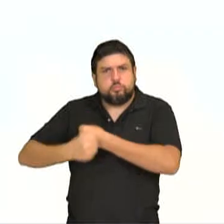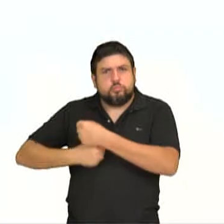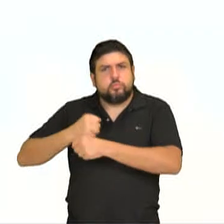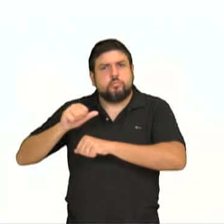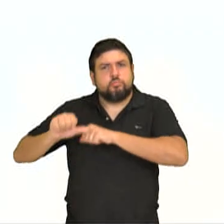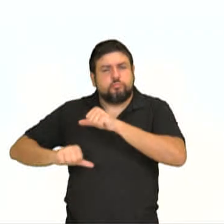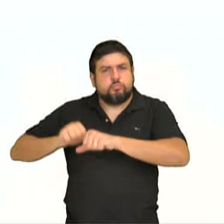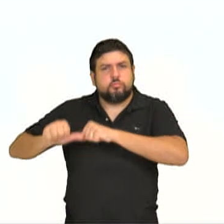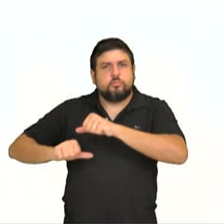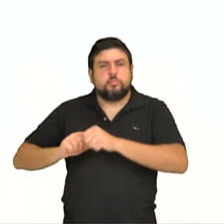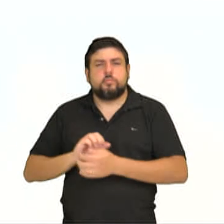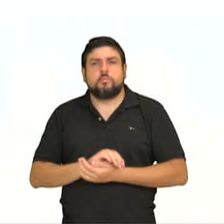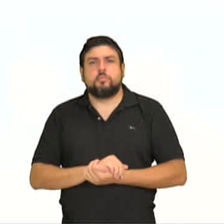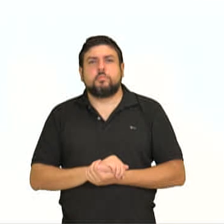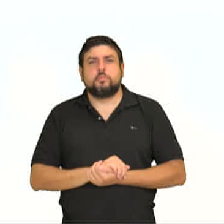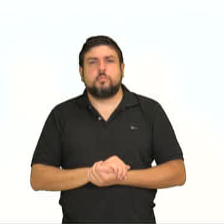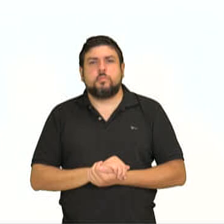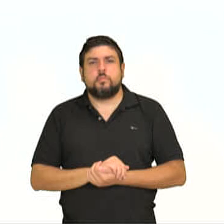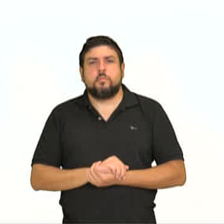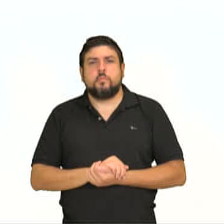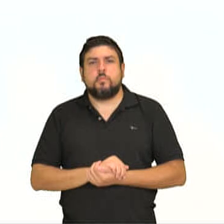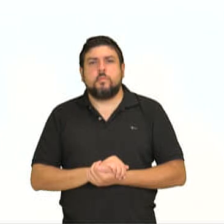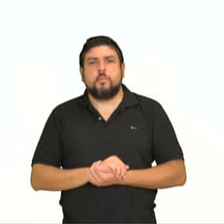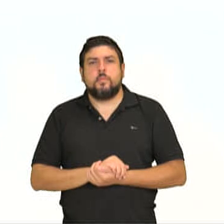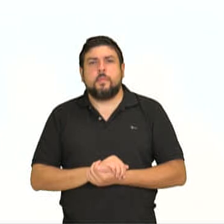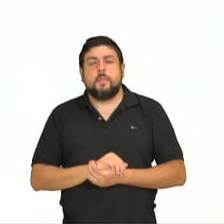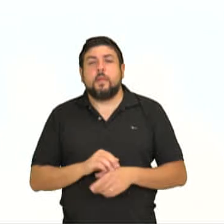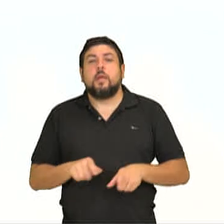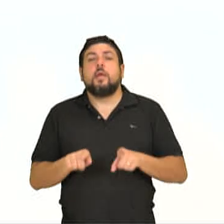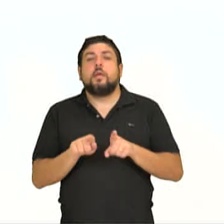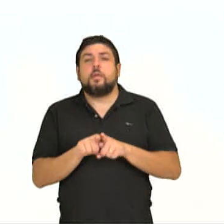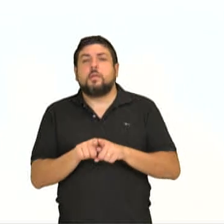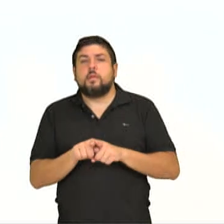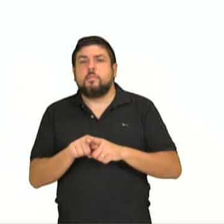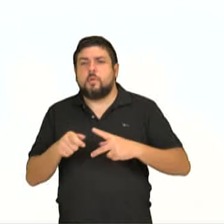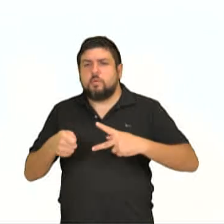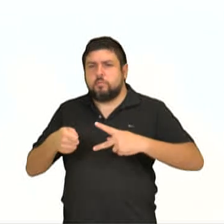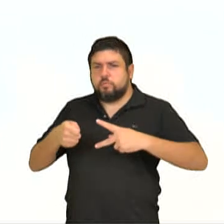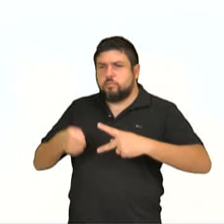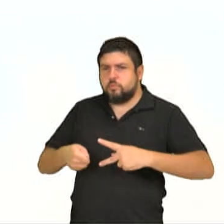Além disso, a gente vai ter os pretores, que eram subordinados diretos